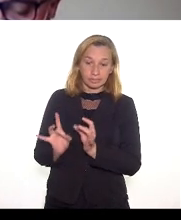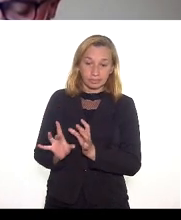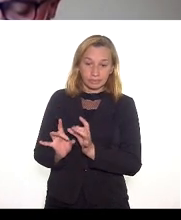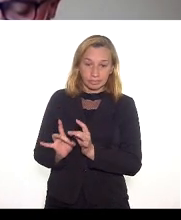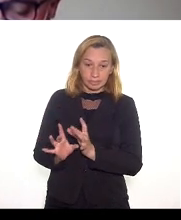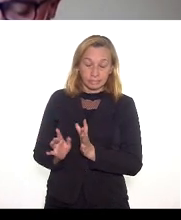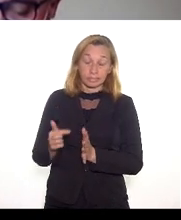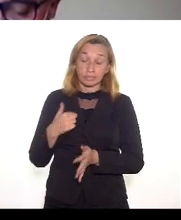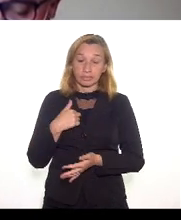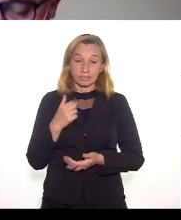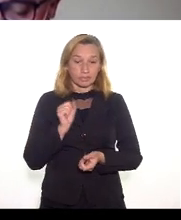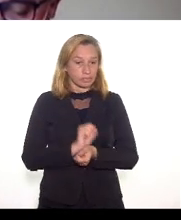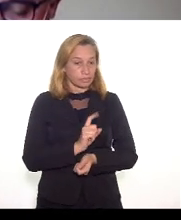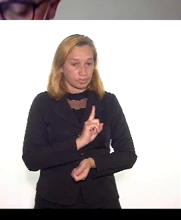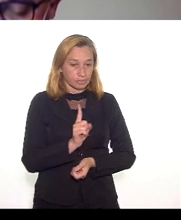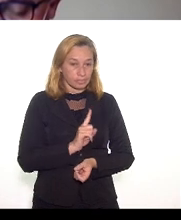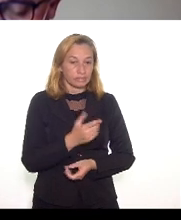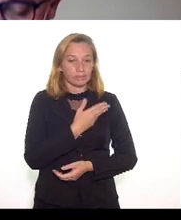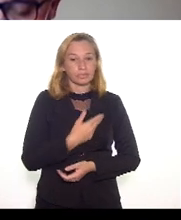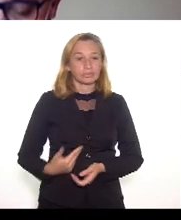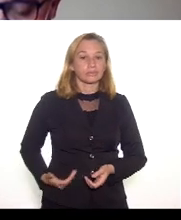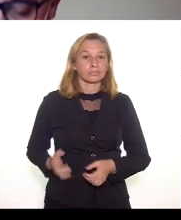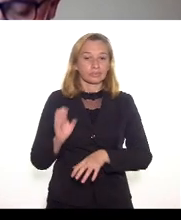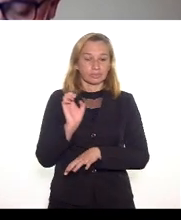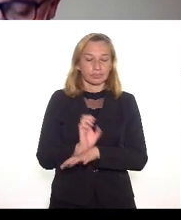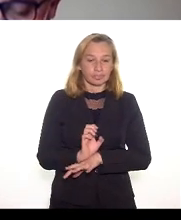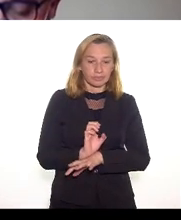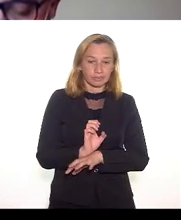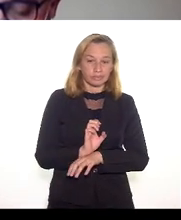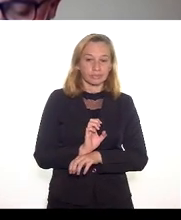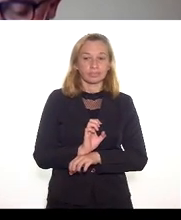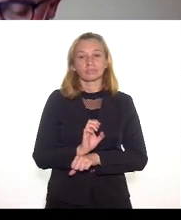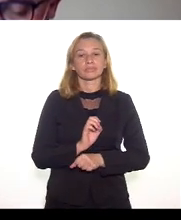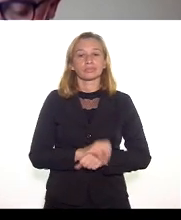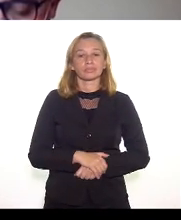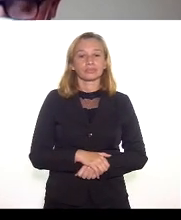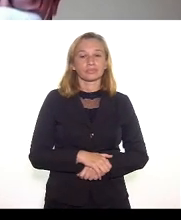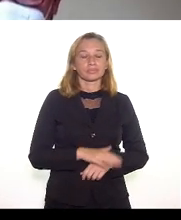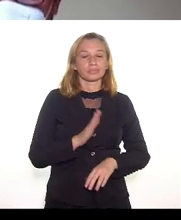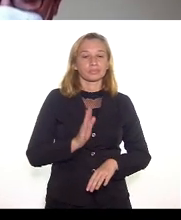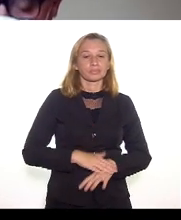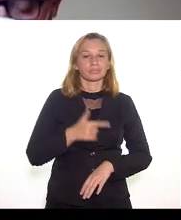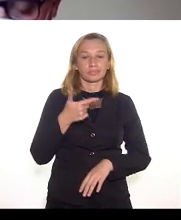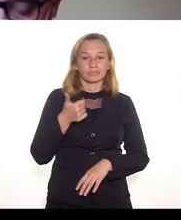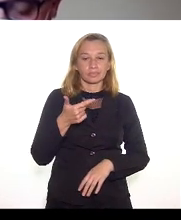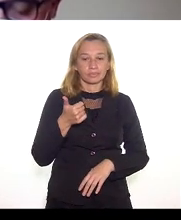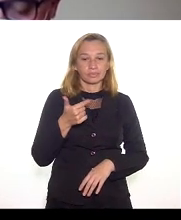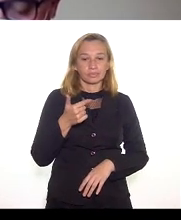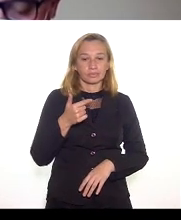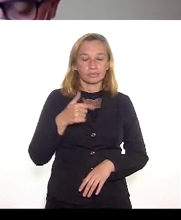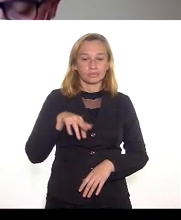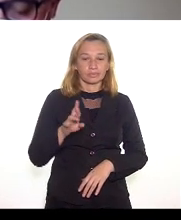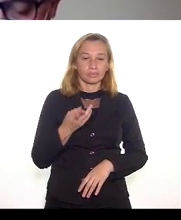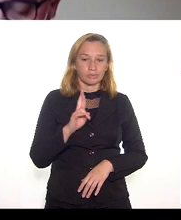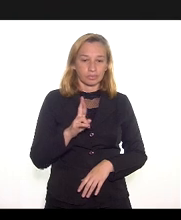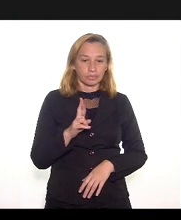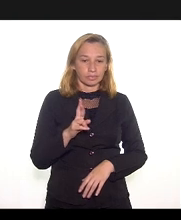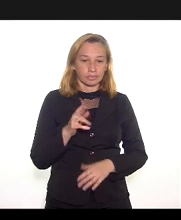espero que não, o governo do Estado amelhará mais de 12 bilhões de reais e